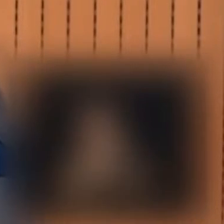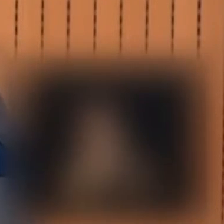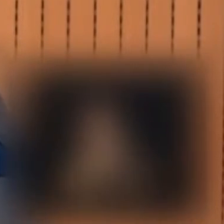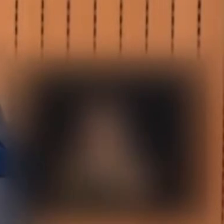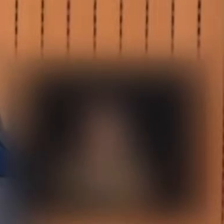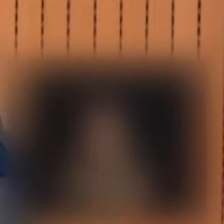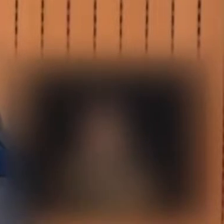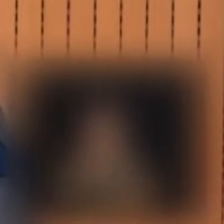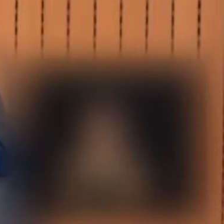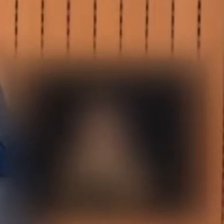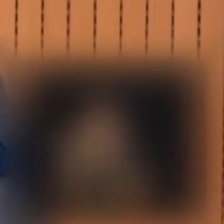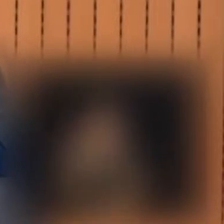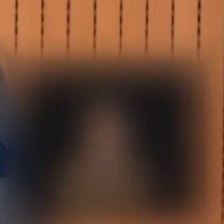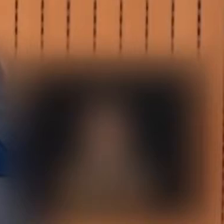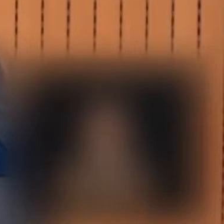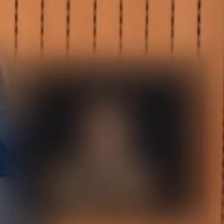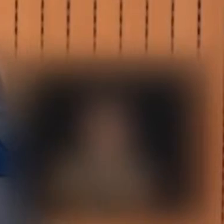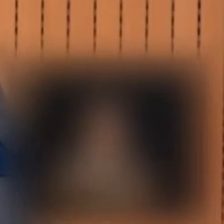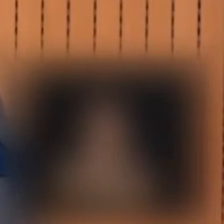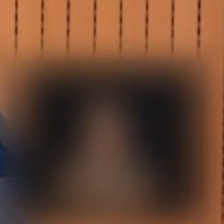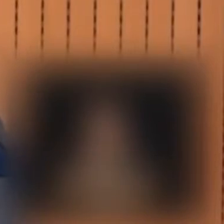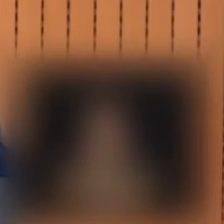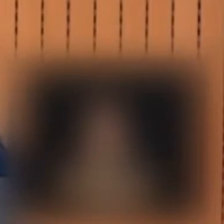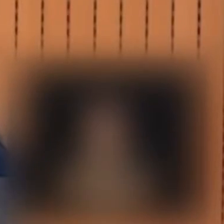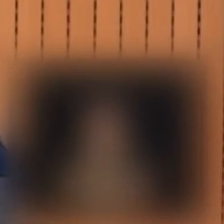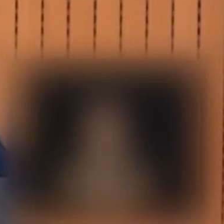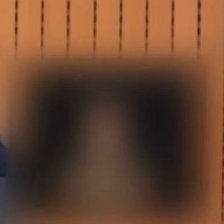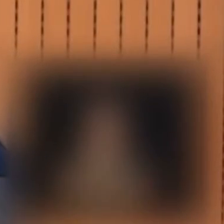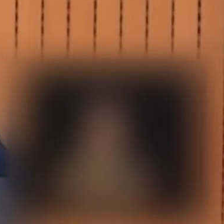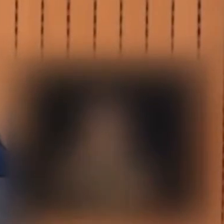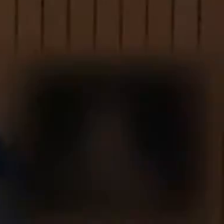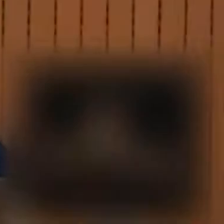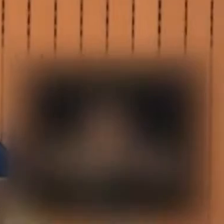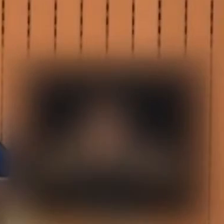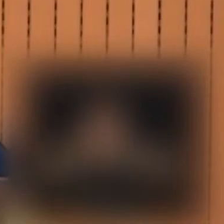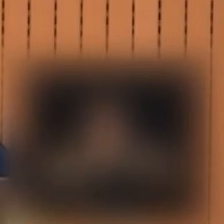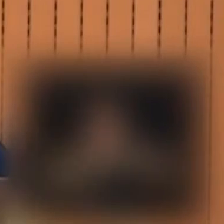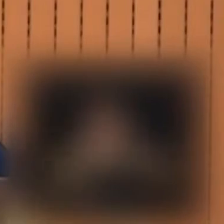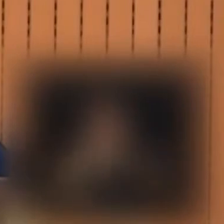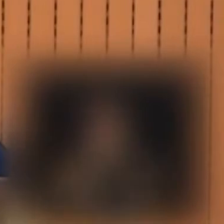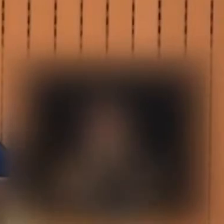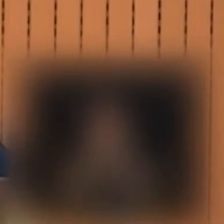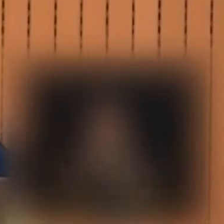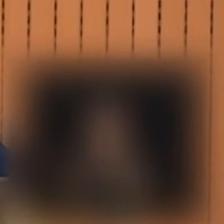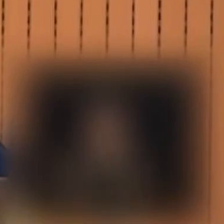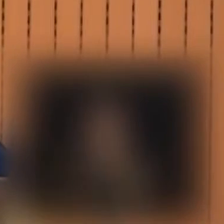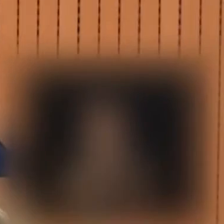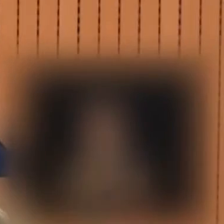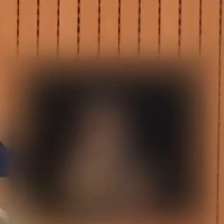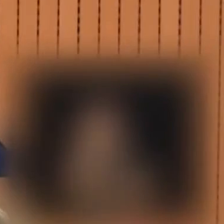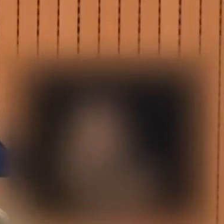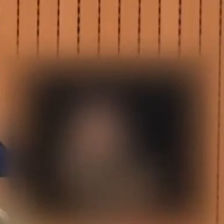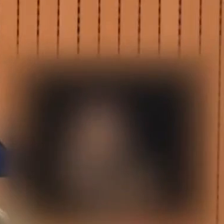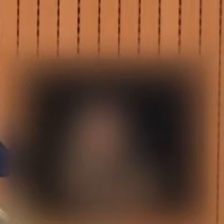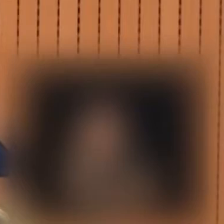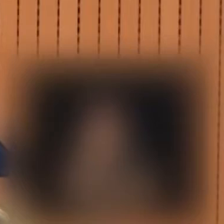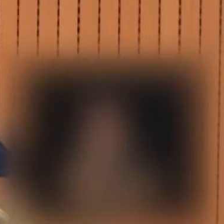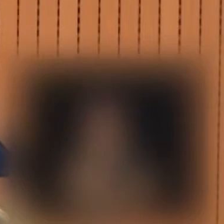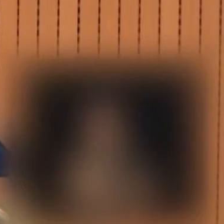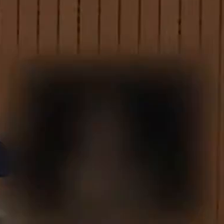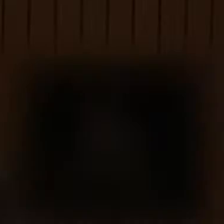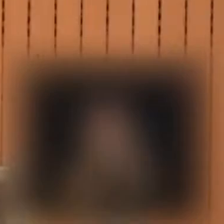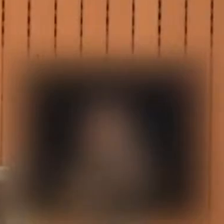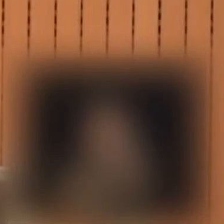que defende realmente a nossa nação de leste a oeste, de norte a sul. Os vereadores Fernando Mendes e Igor Diego